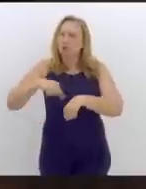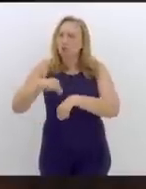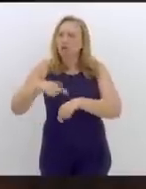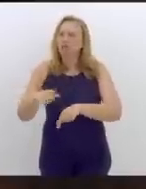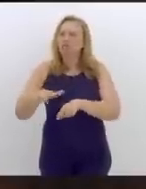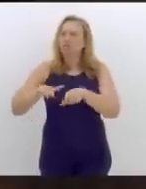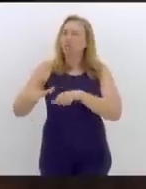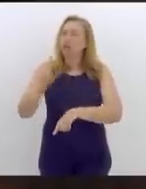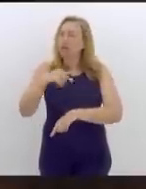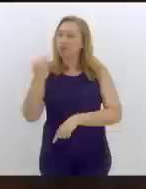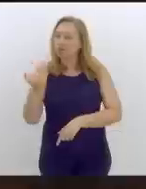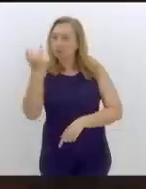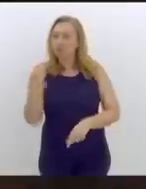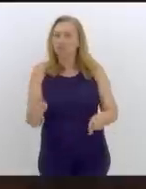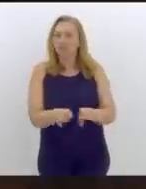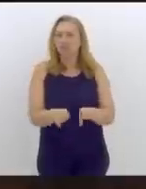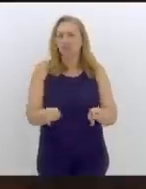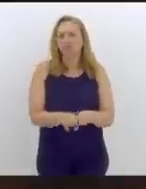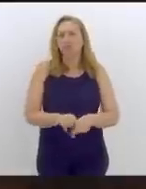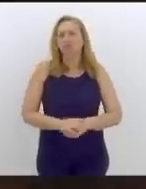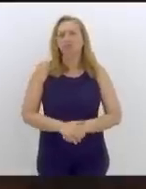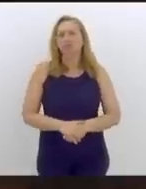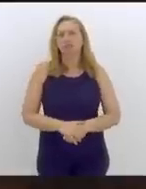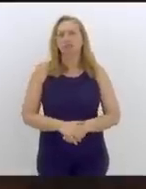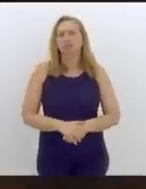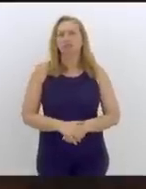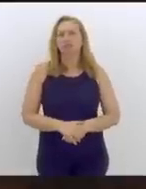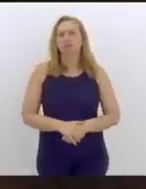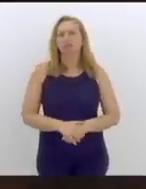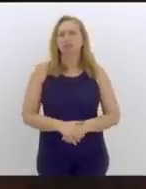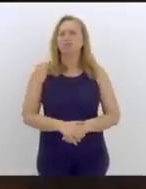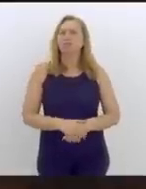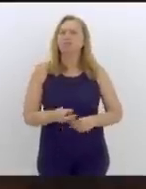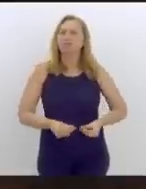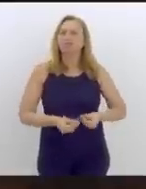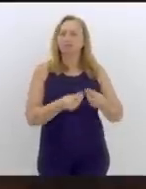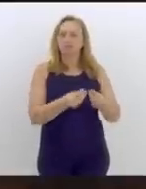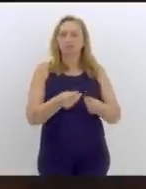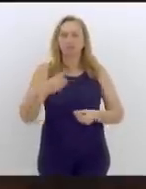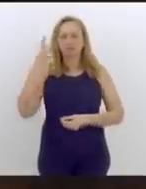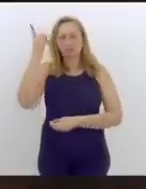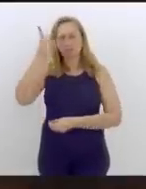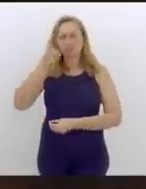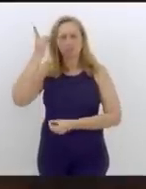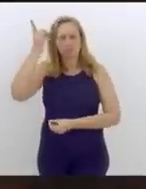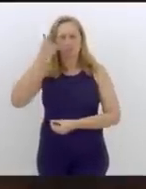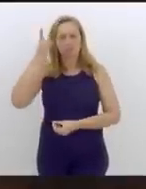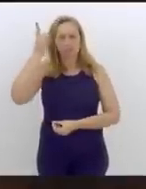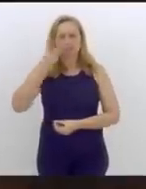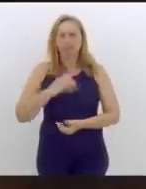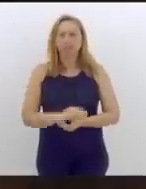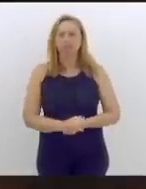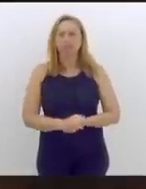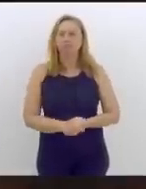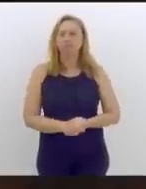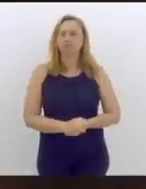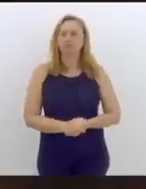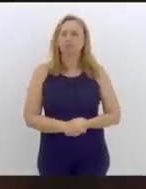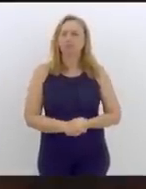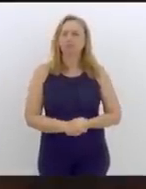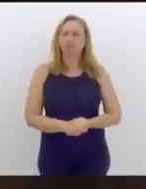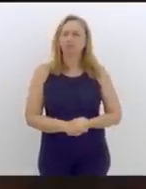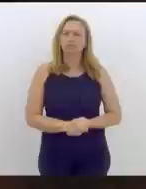tá e eu vou entregar aos deputados demandas